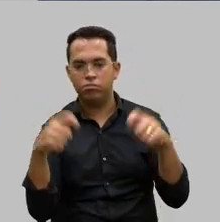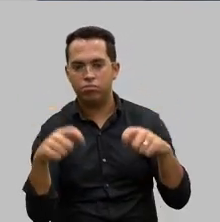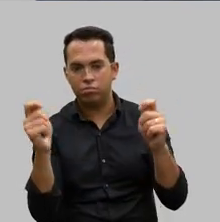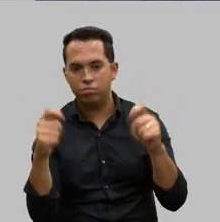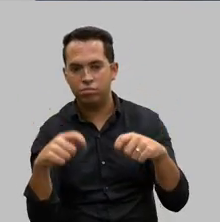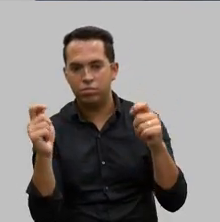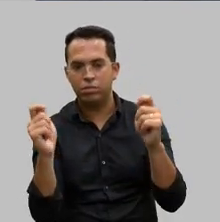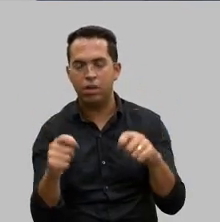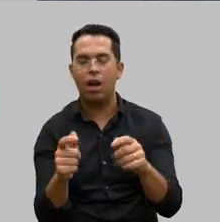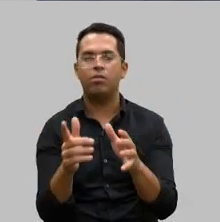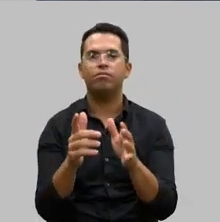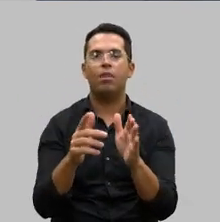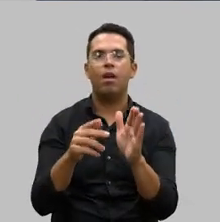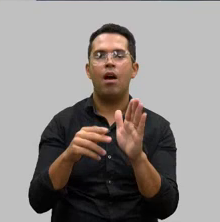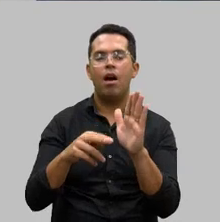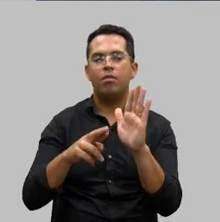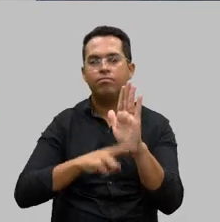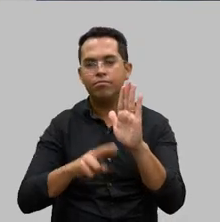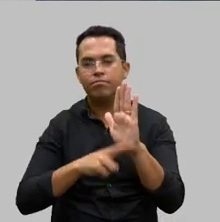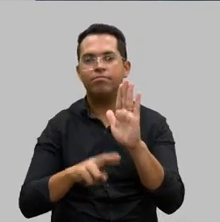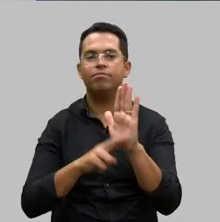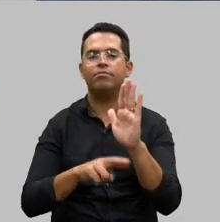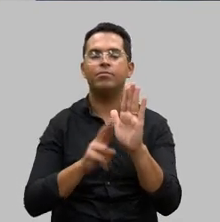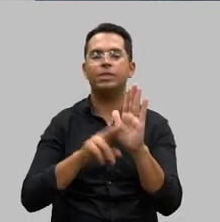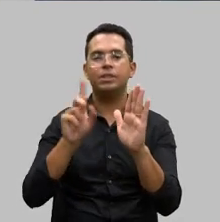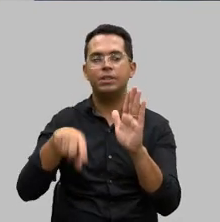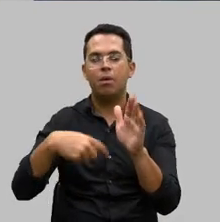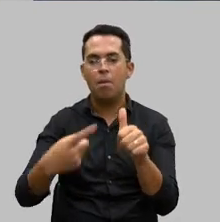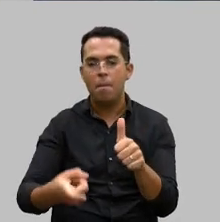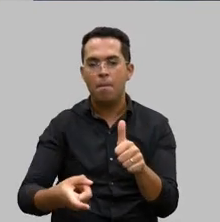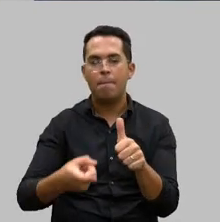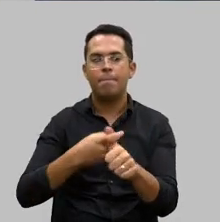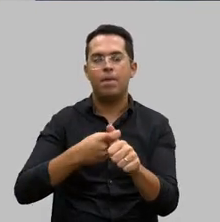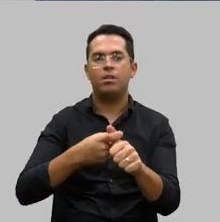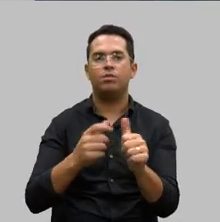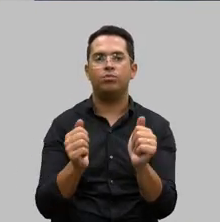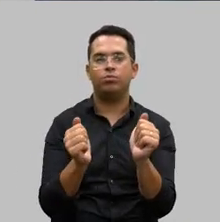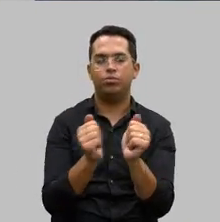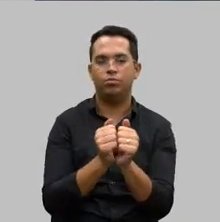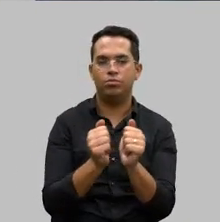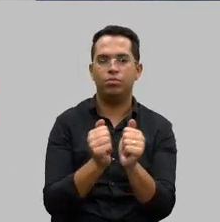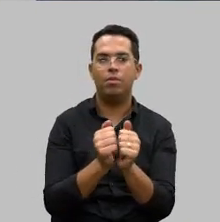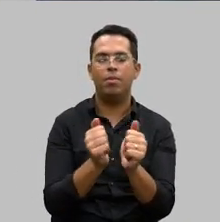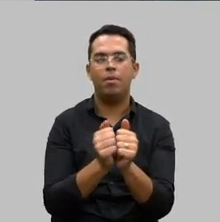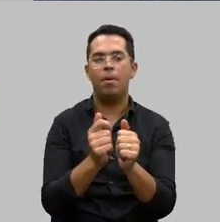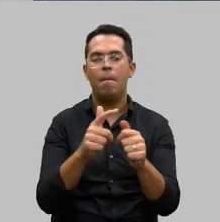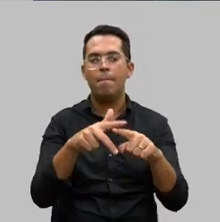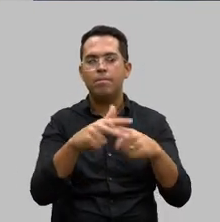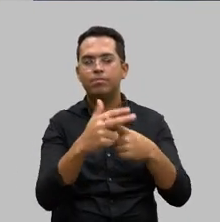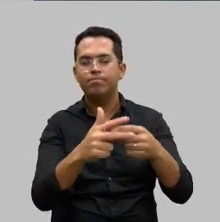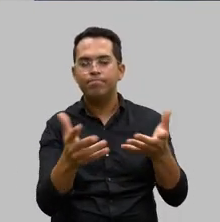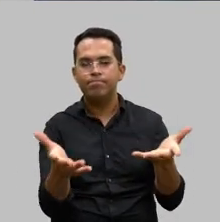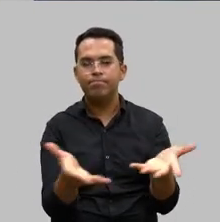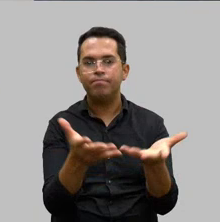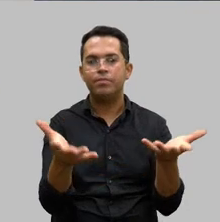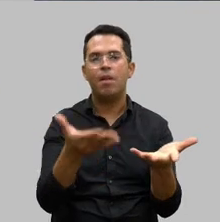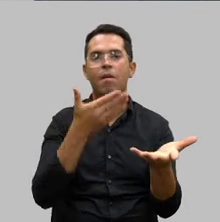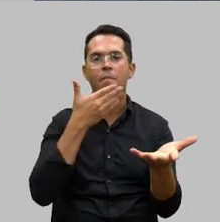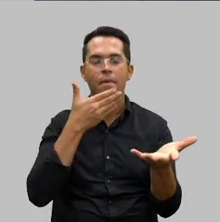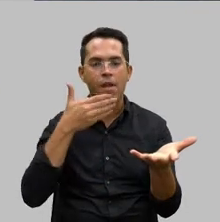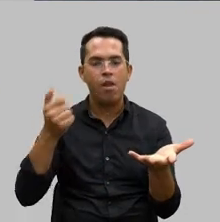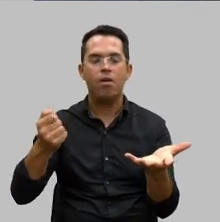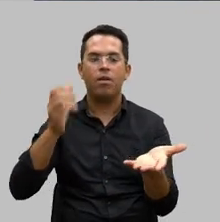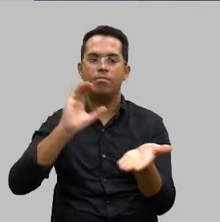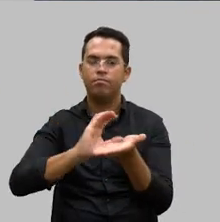Estado uma parceria ou que seja alguma coisa para facilitar esse pagamento né dos Municípios ou